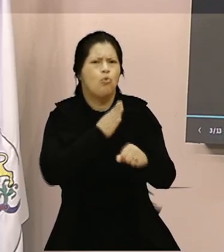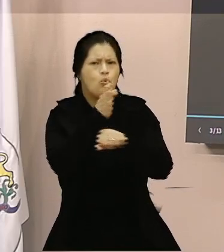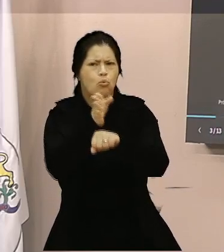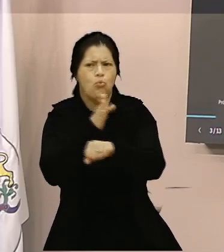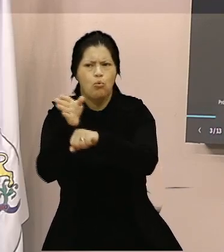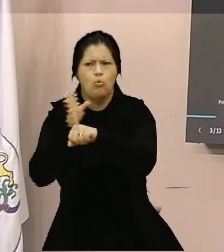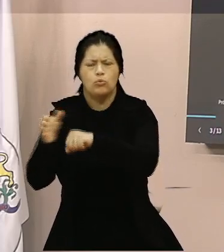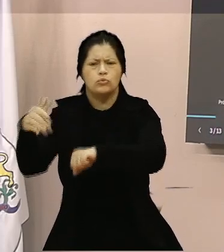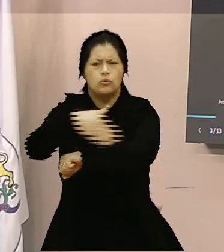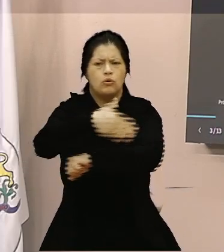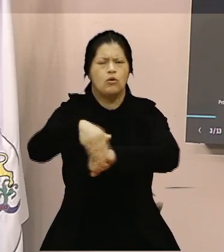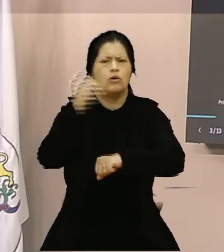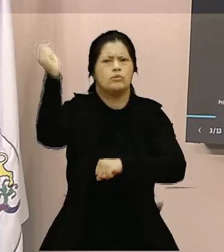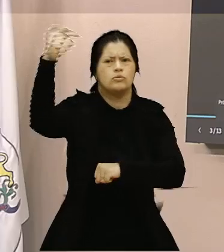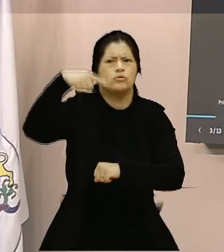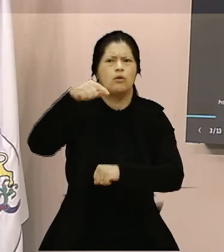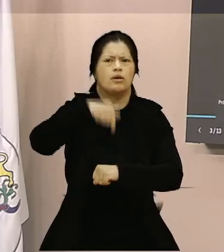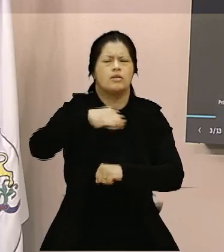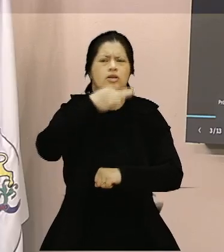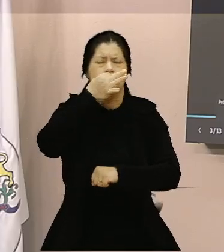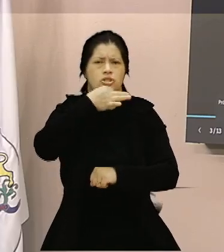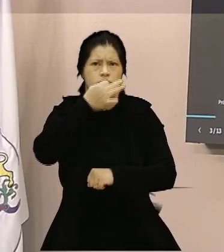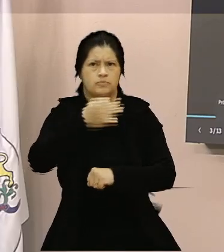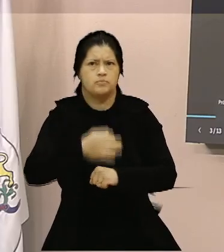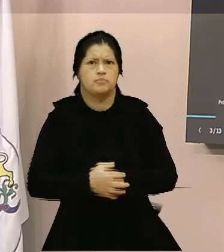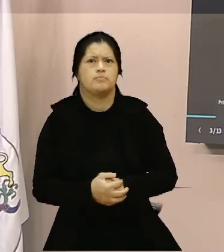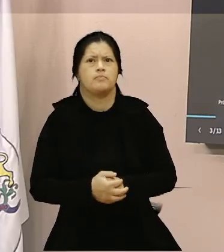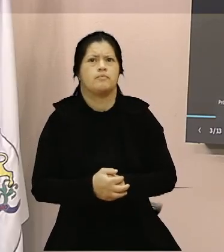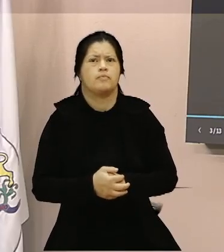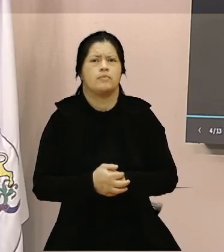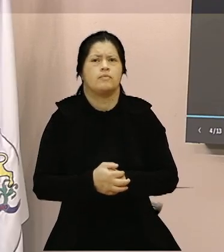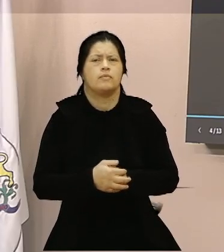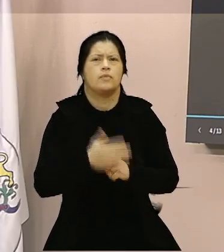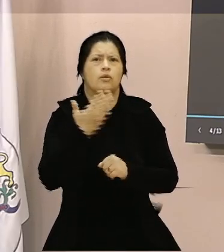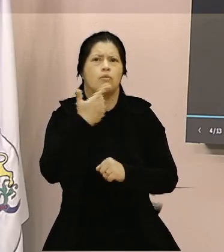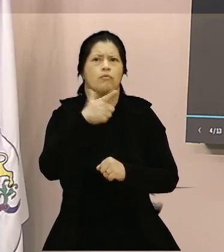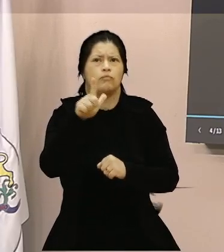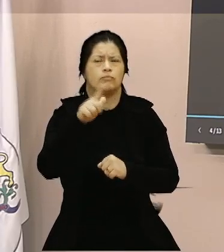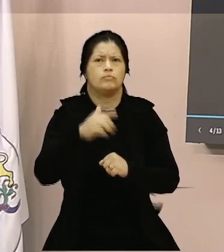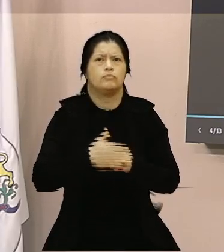da Rota do Sol aqui em Caxias do Sul. Pode passar, por favor, Fábio?